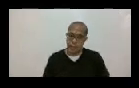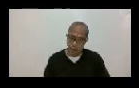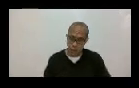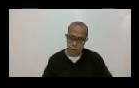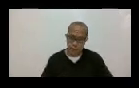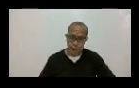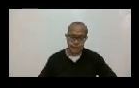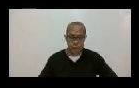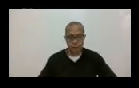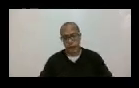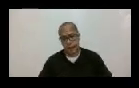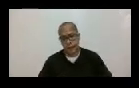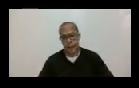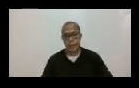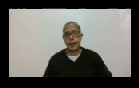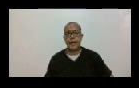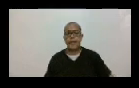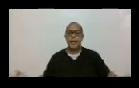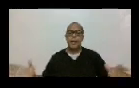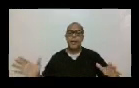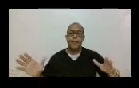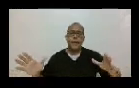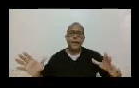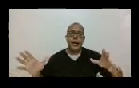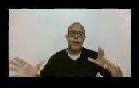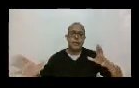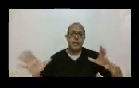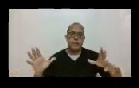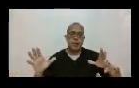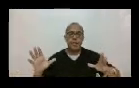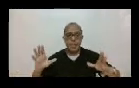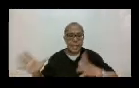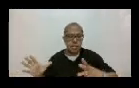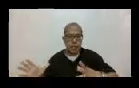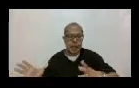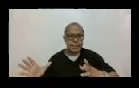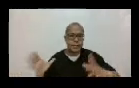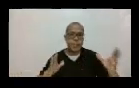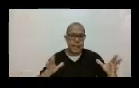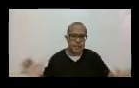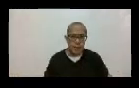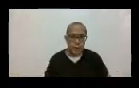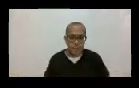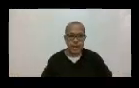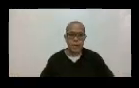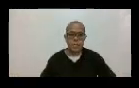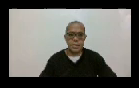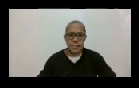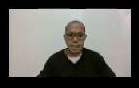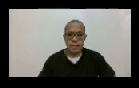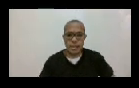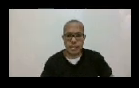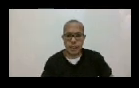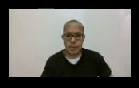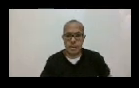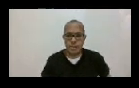moscou ea rússia né e daqui a a rússia tem um pedaço na ásia e um pedaço da europa